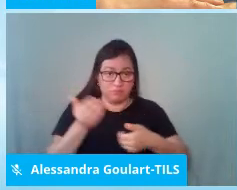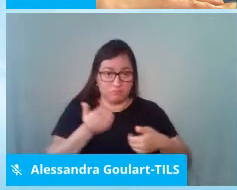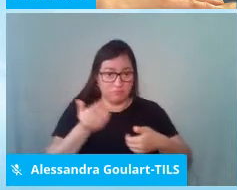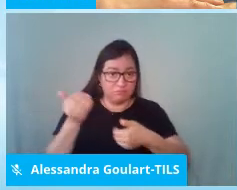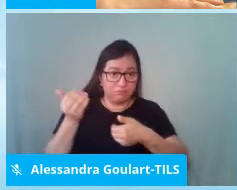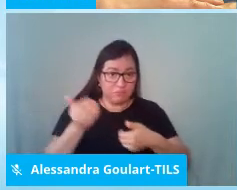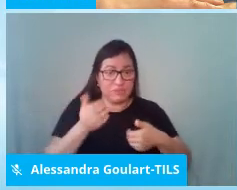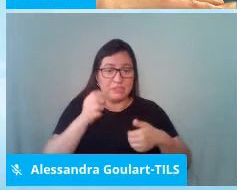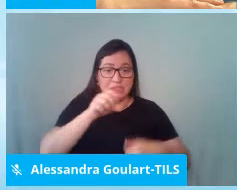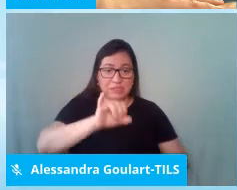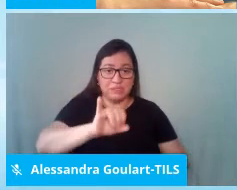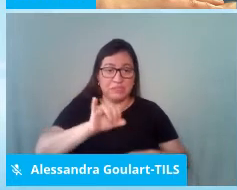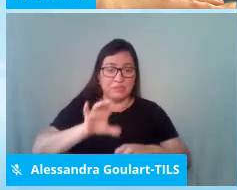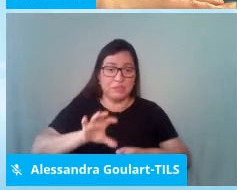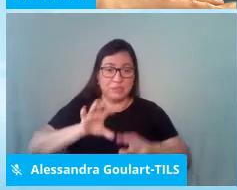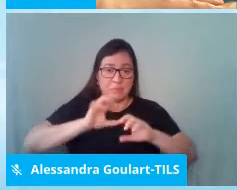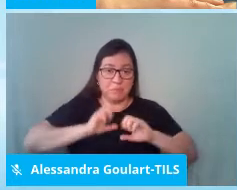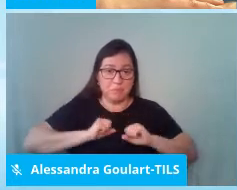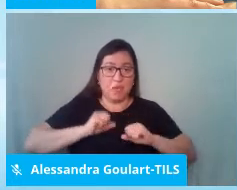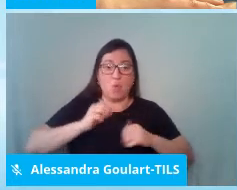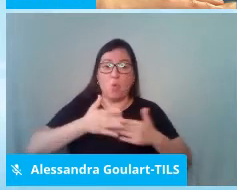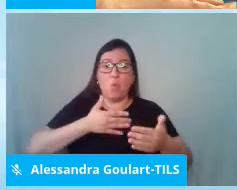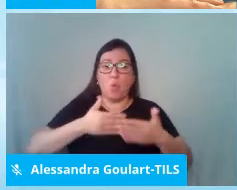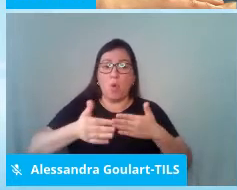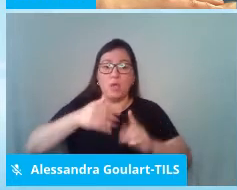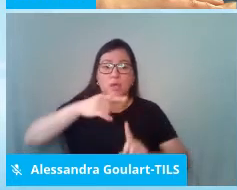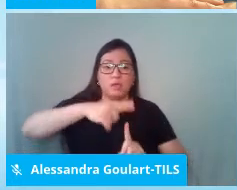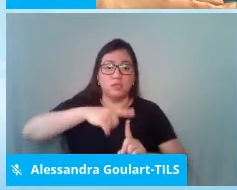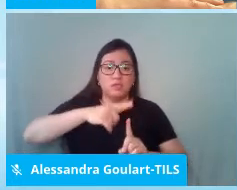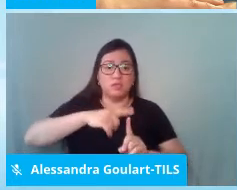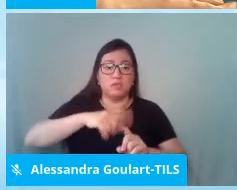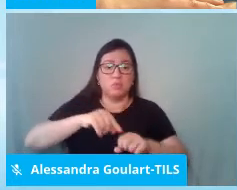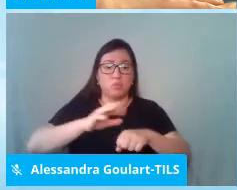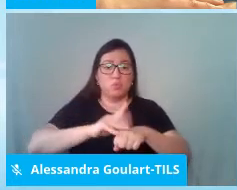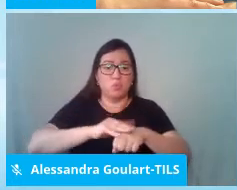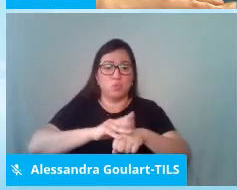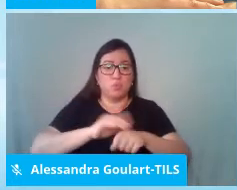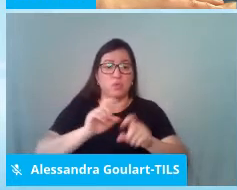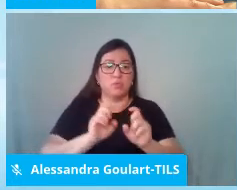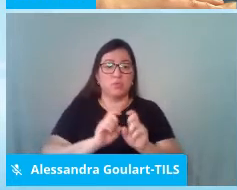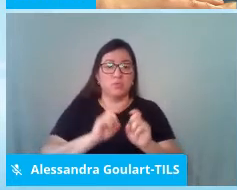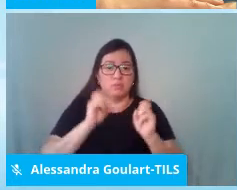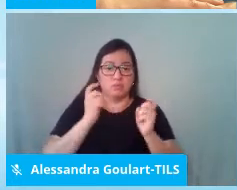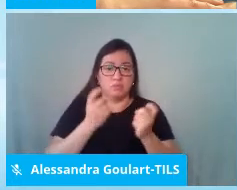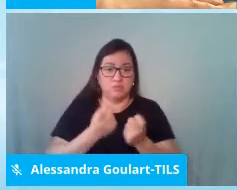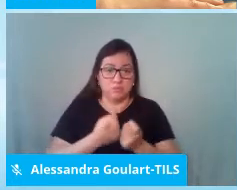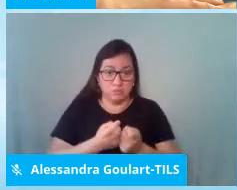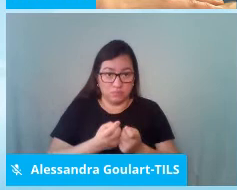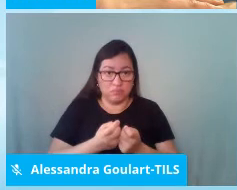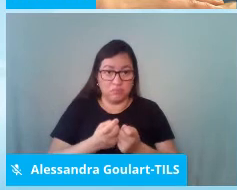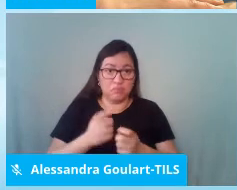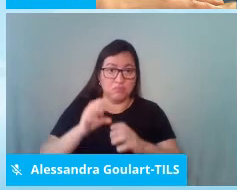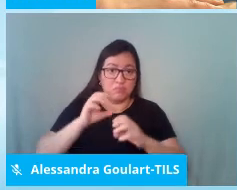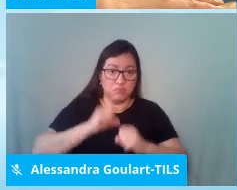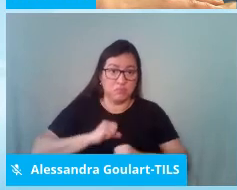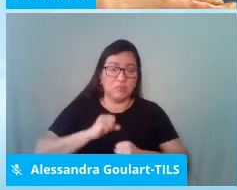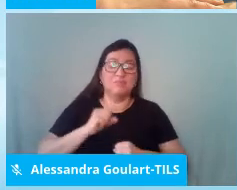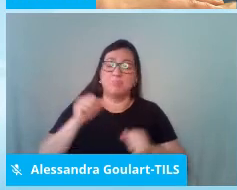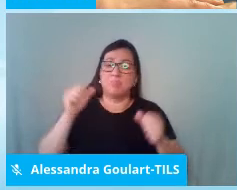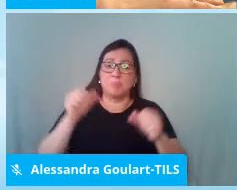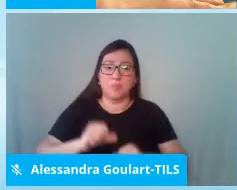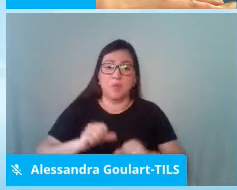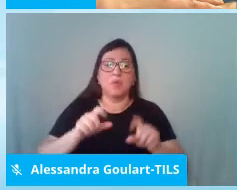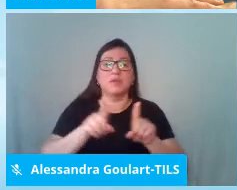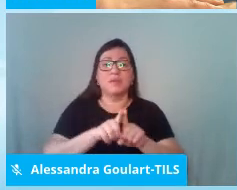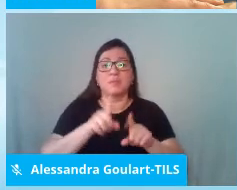ela aumenta em 18 vezes o risco de uma pessoa contrair o HIV.